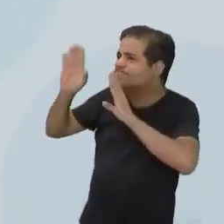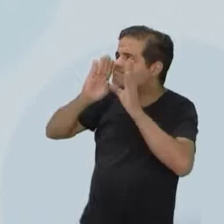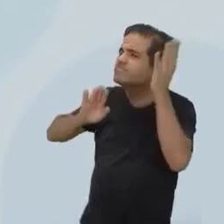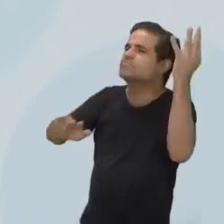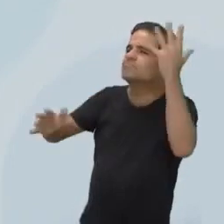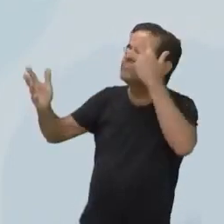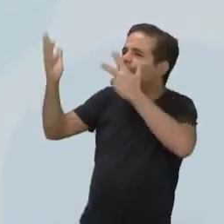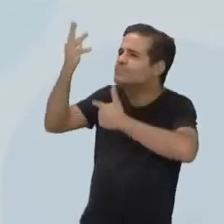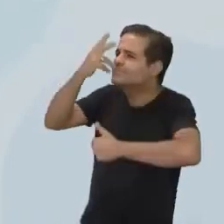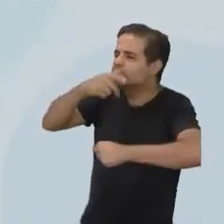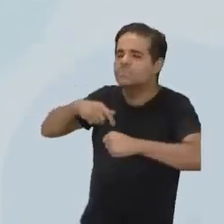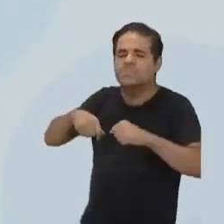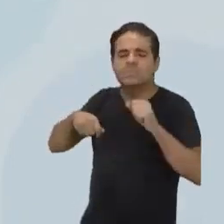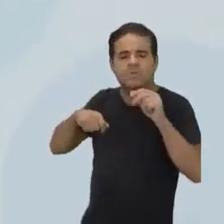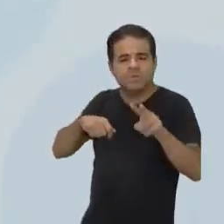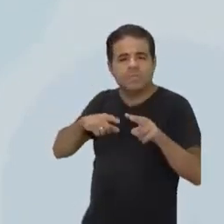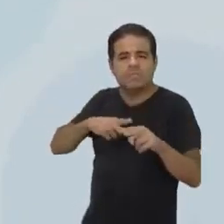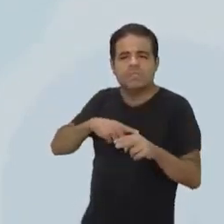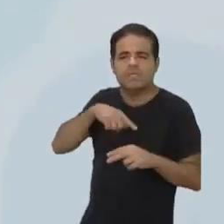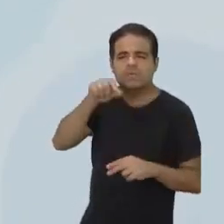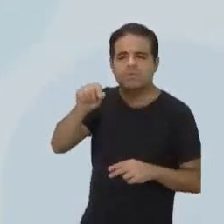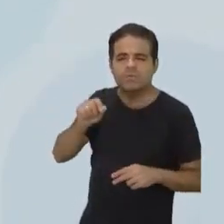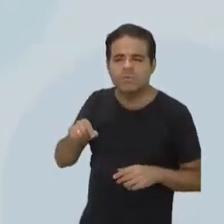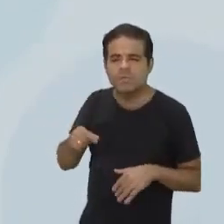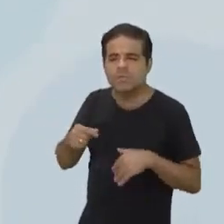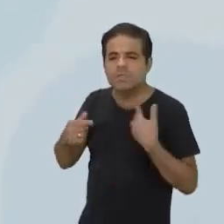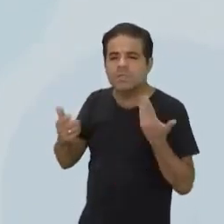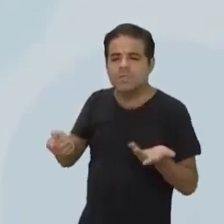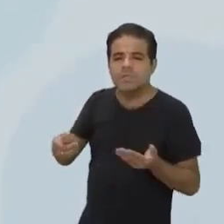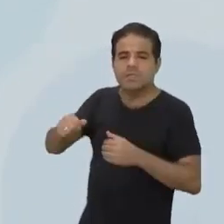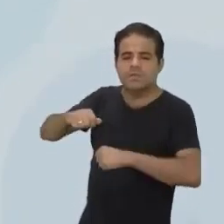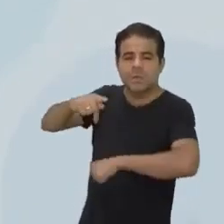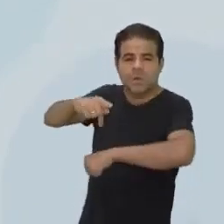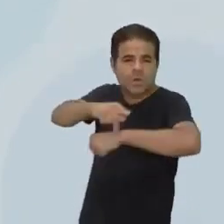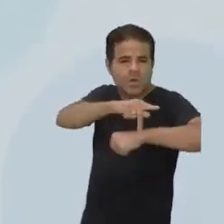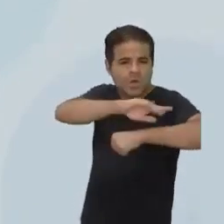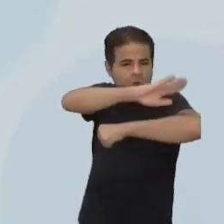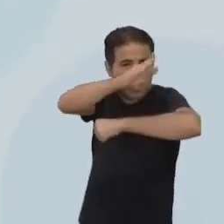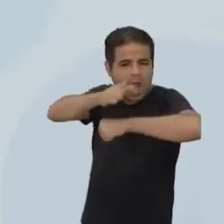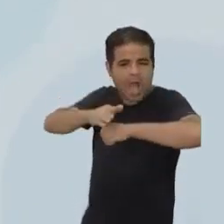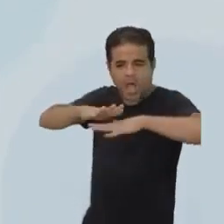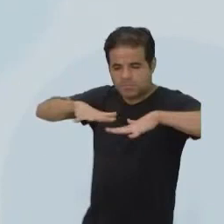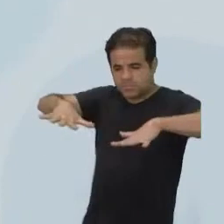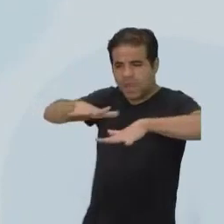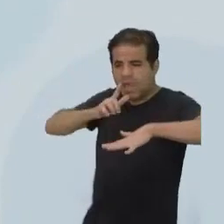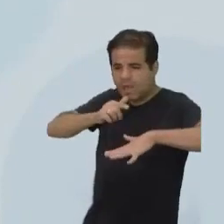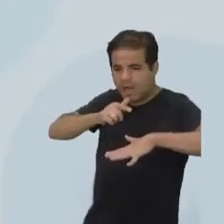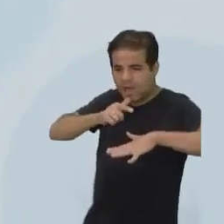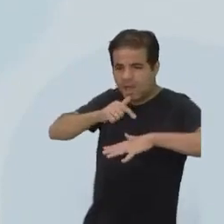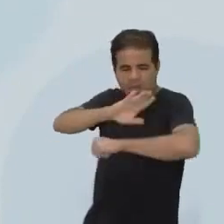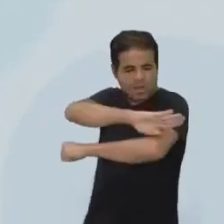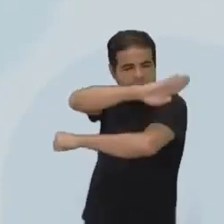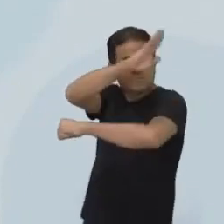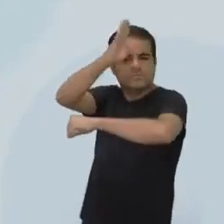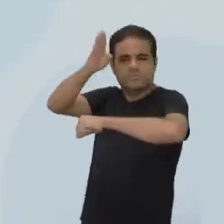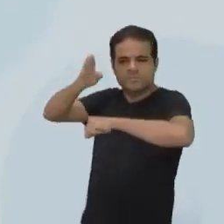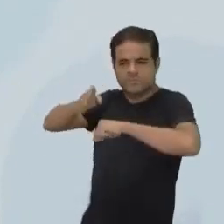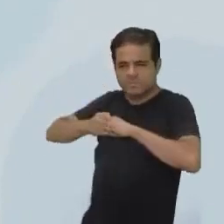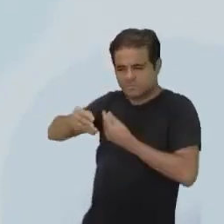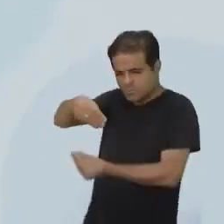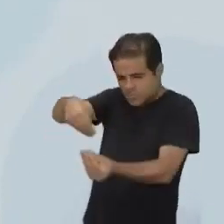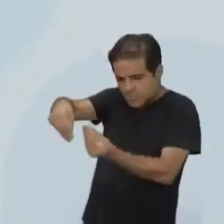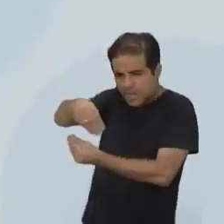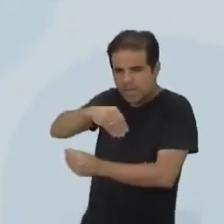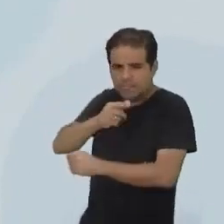bonito também. Onde a gente tem justamente ali, olha, rochas onde também tem água, né? Um ambiente que tem rochas e um ambiente que